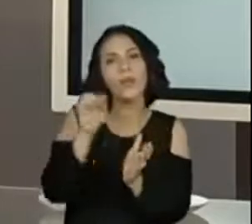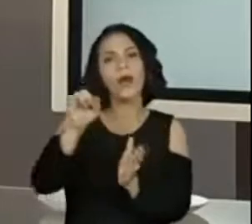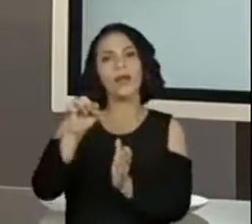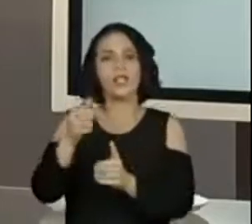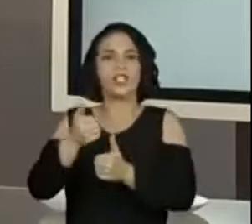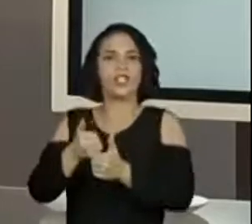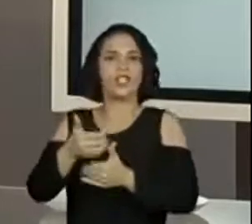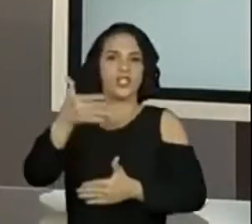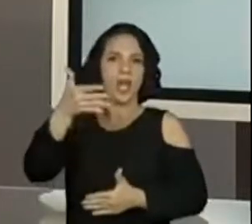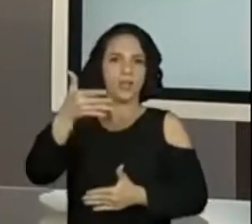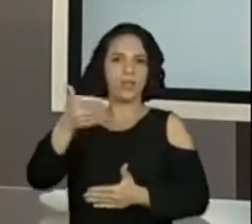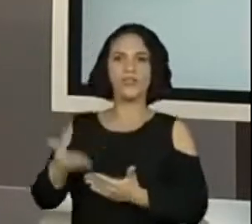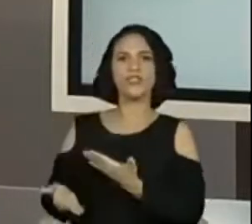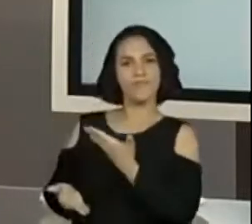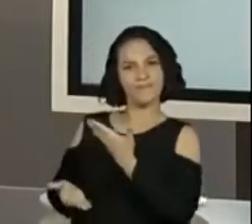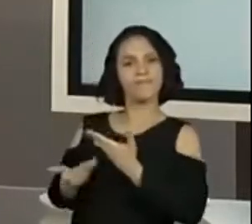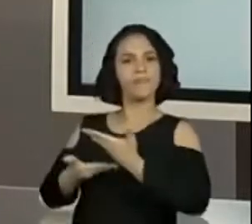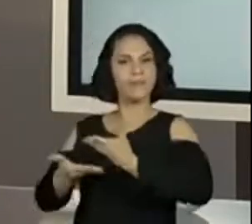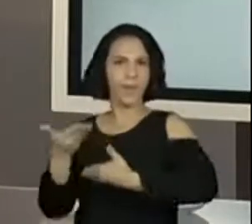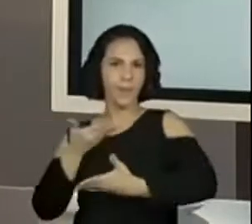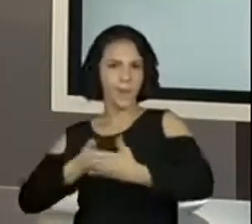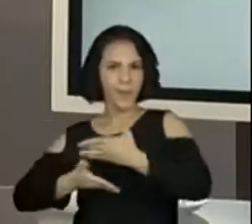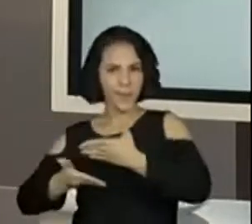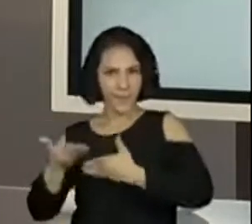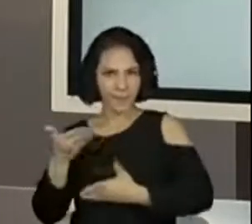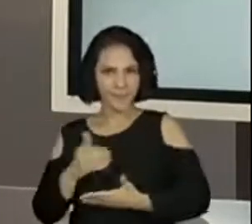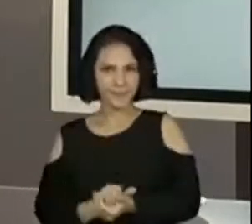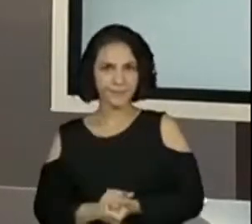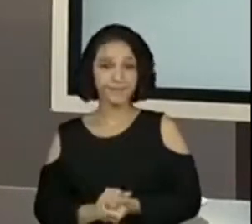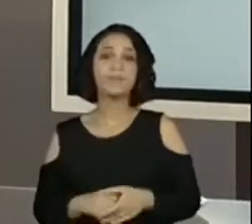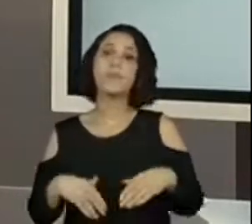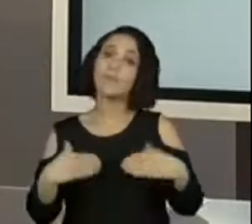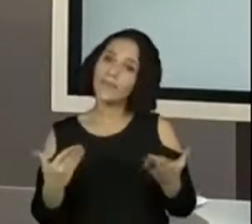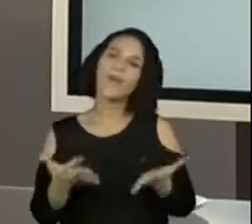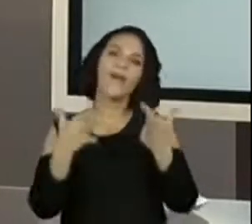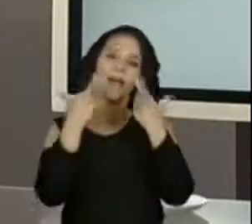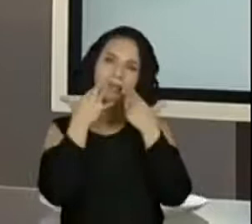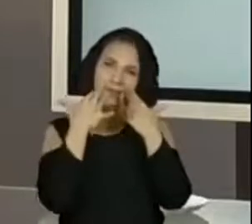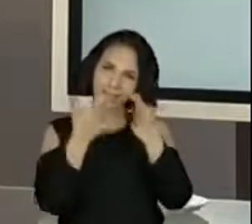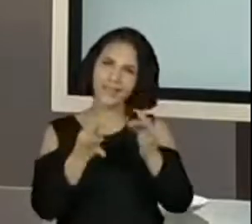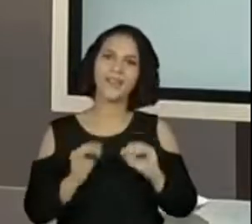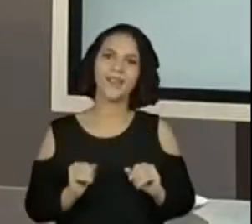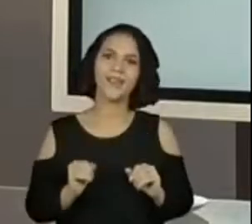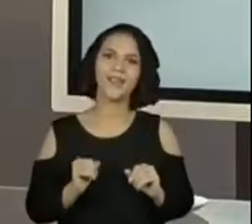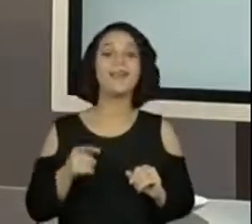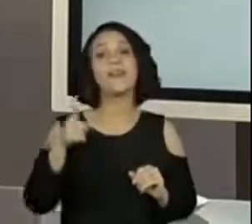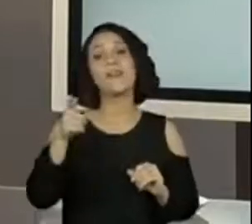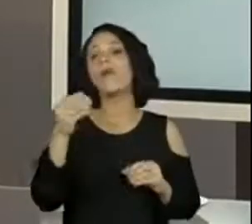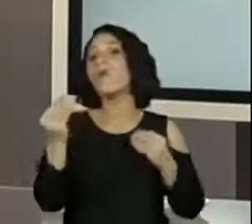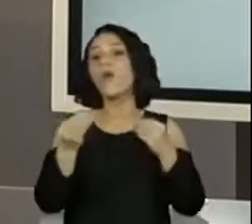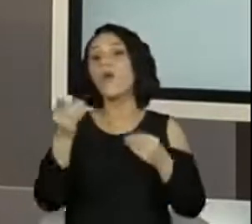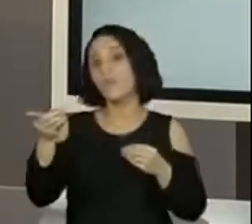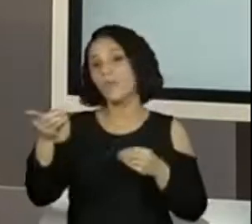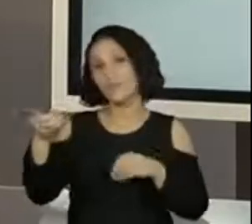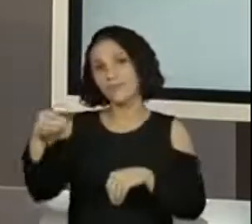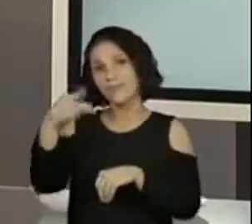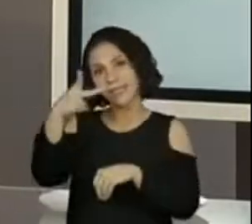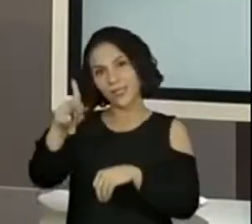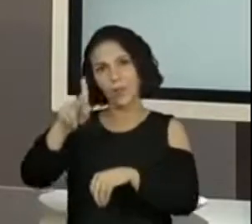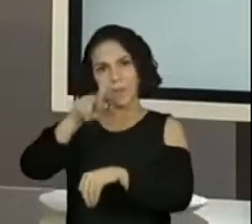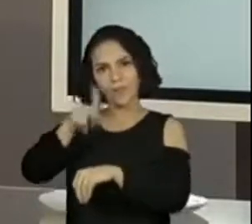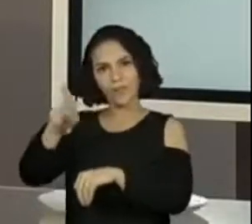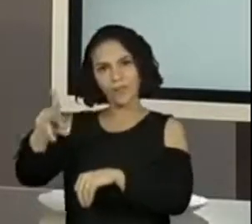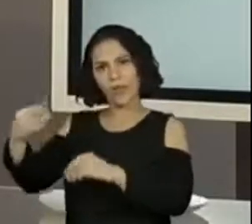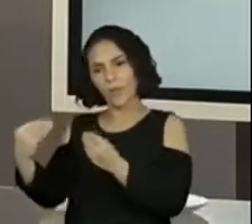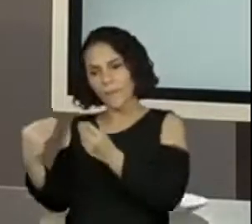chat aqui e interagir com a gente. Então, preste bastante atenção para você mandar mensagem para o seu professor, para